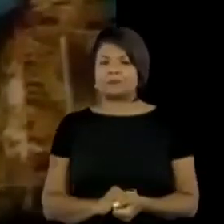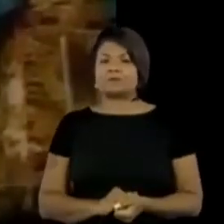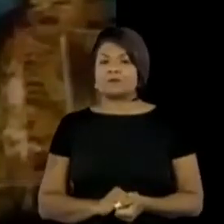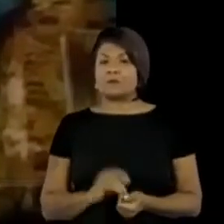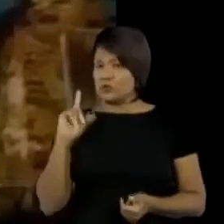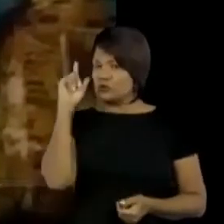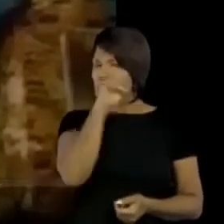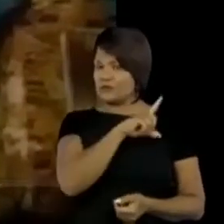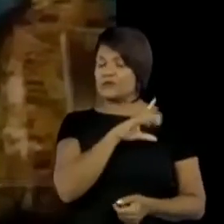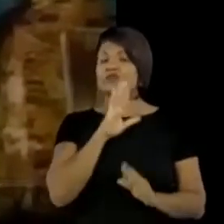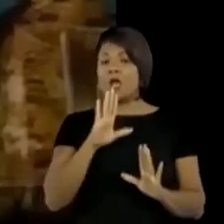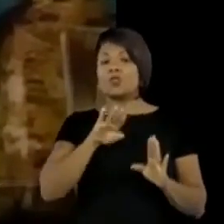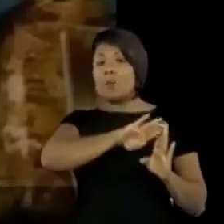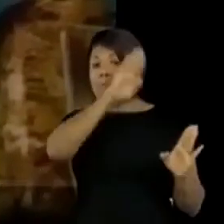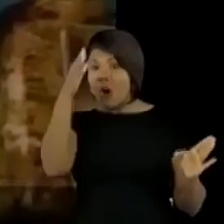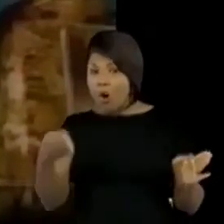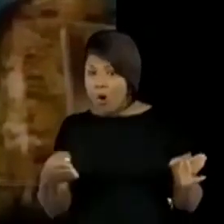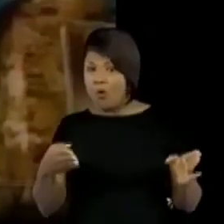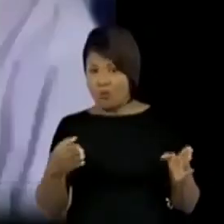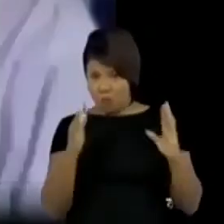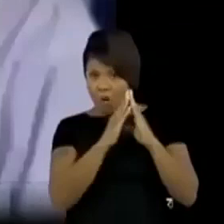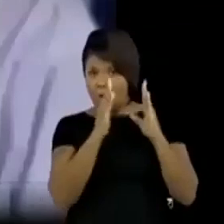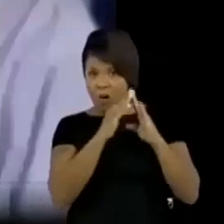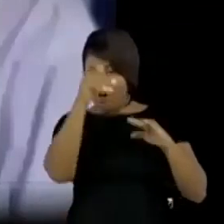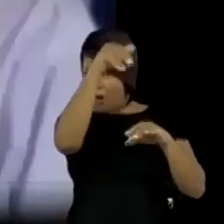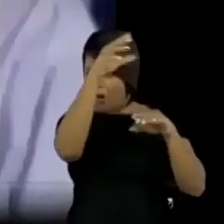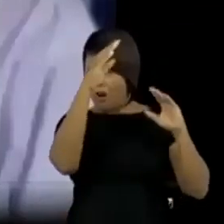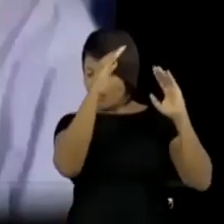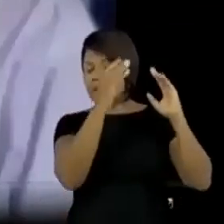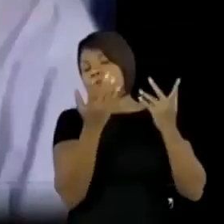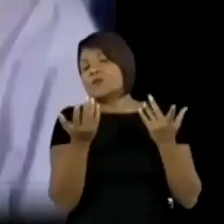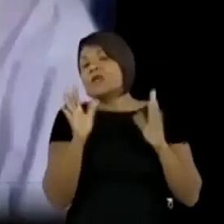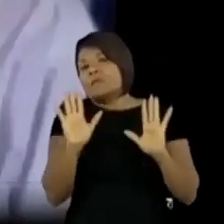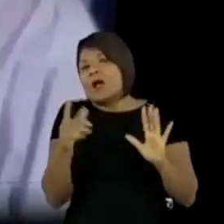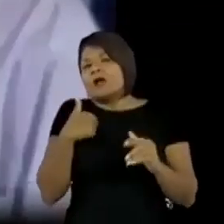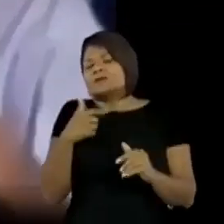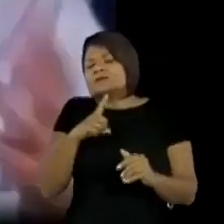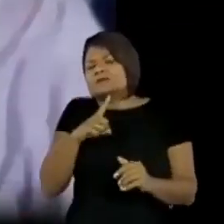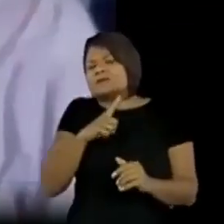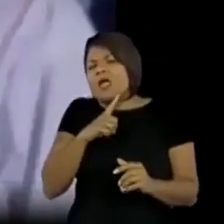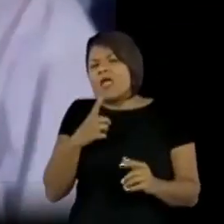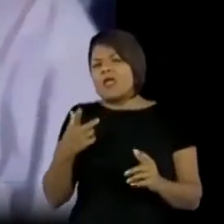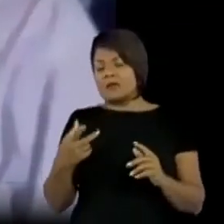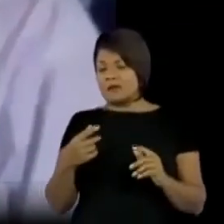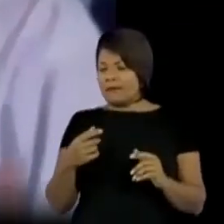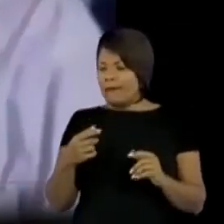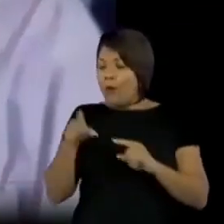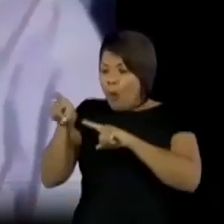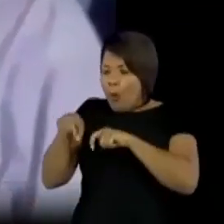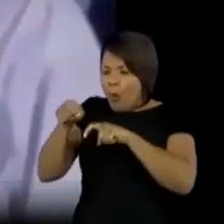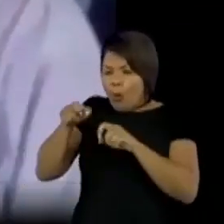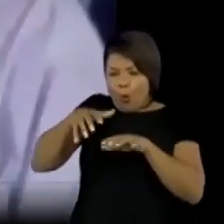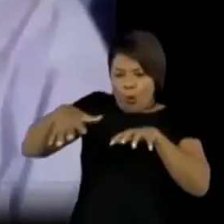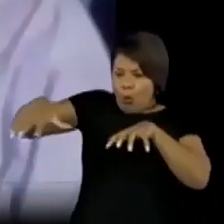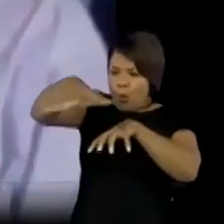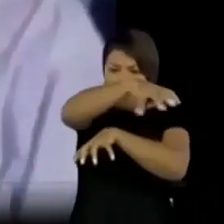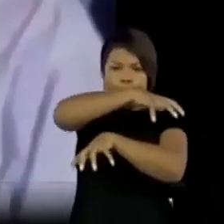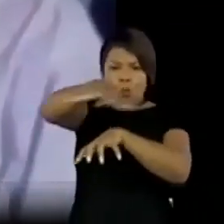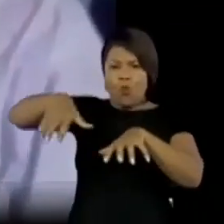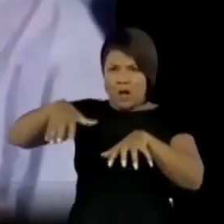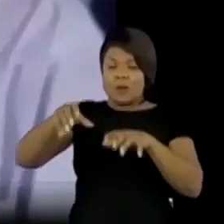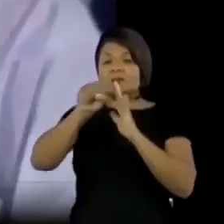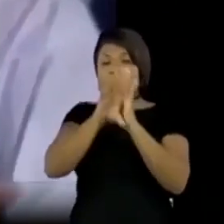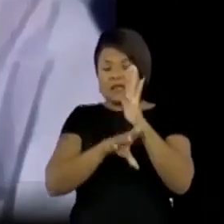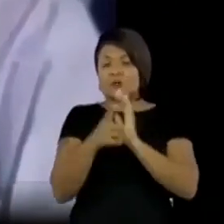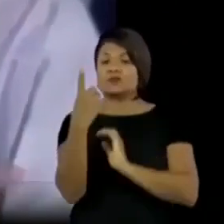No Morro do Livramento, ele era basicamente dominado por uma grande propriedade rural durante uma boa parte do século XIX,